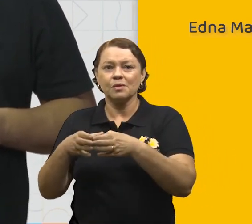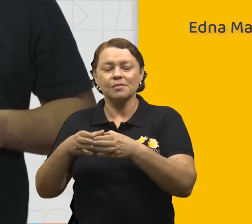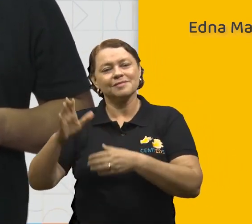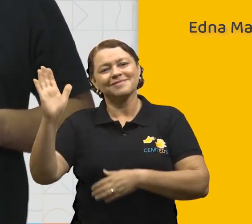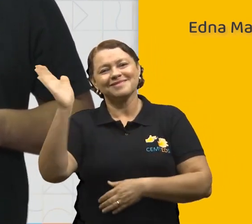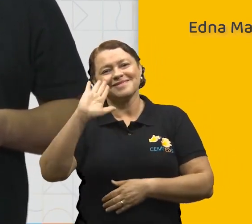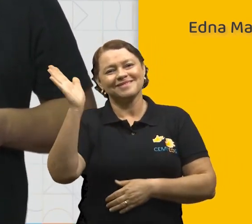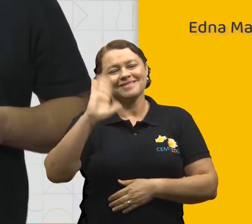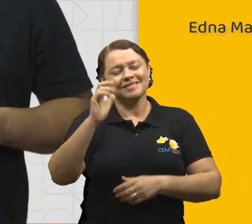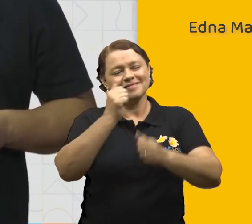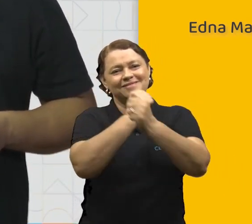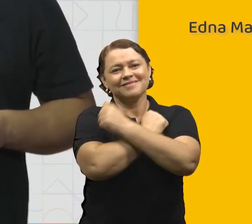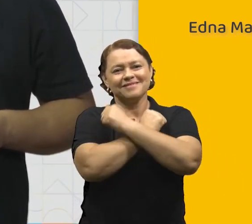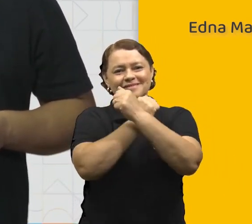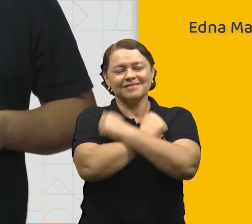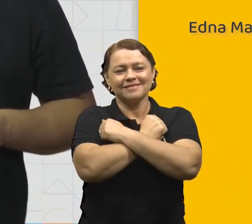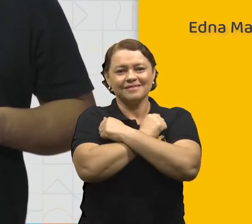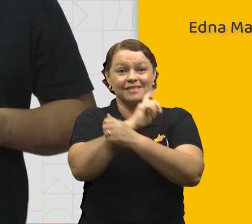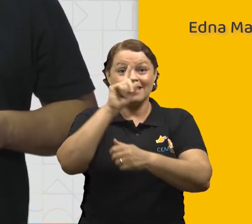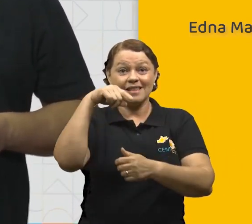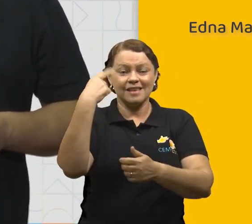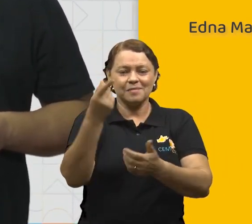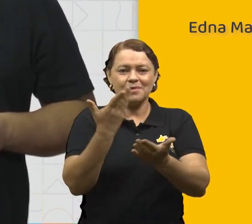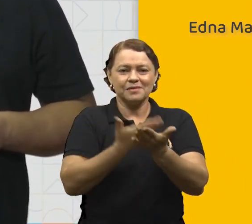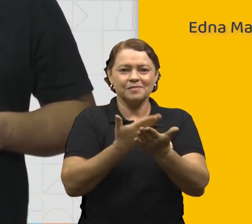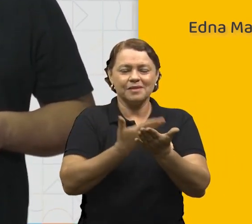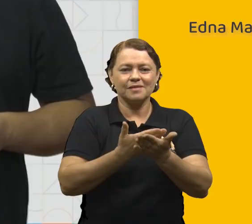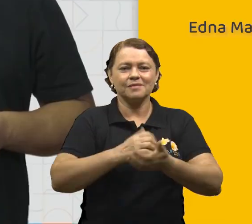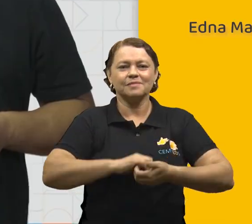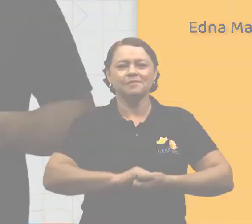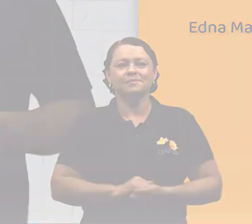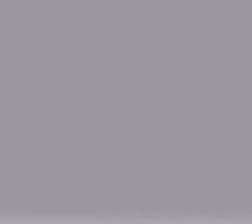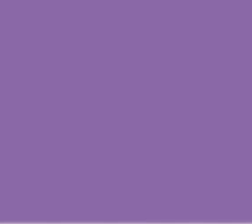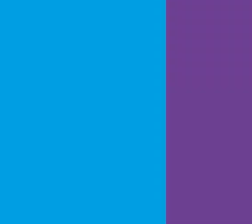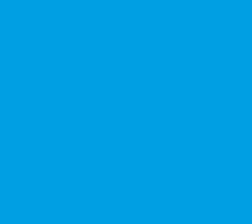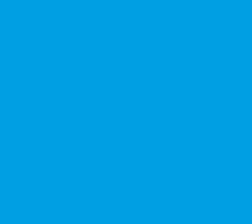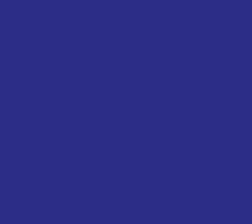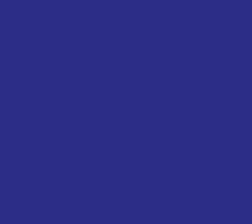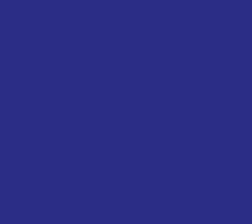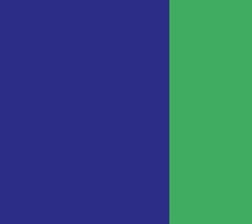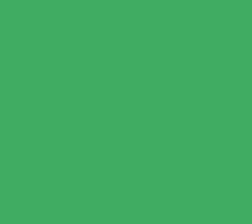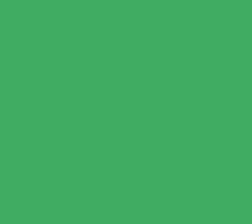agrupamentos tchau tchau um grande abraço e até a próxima ao